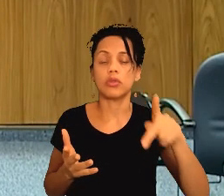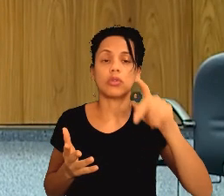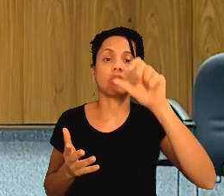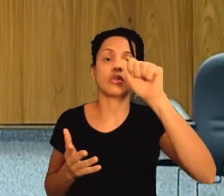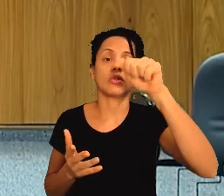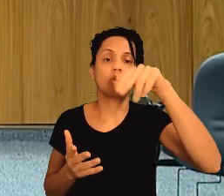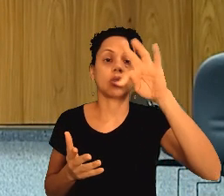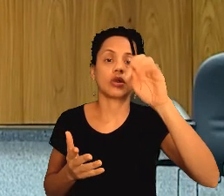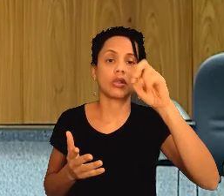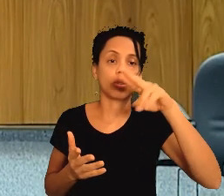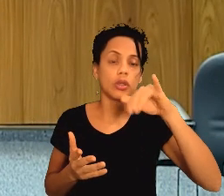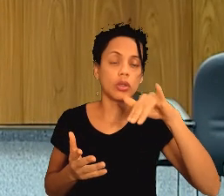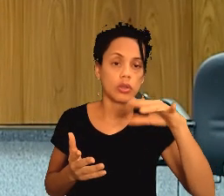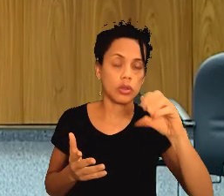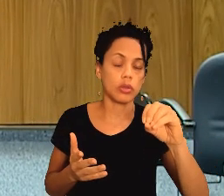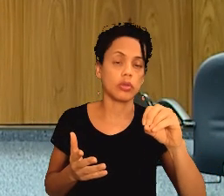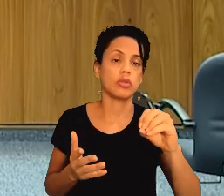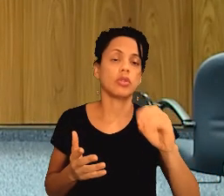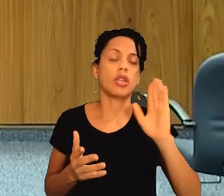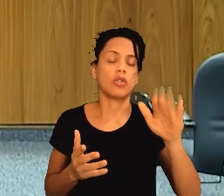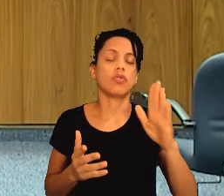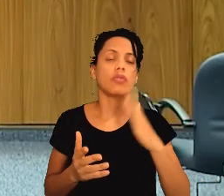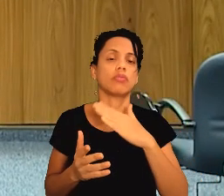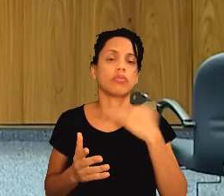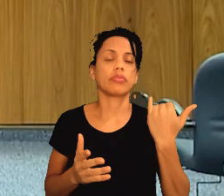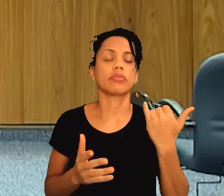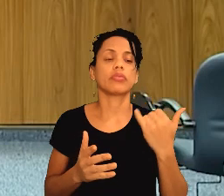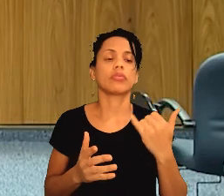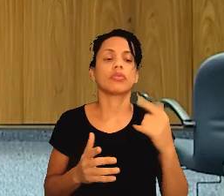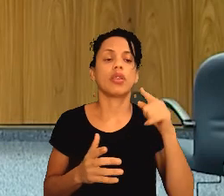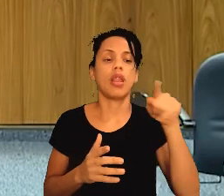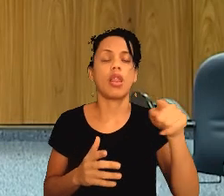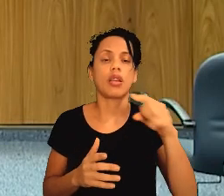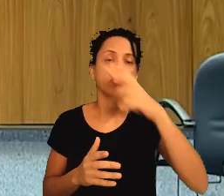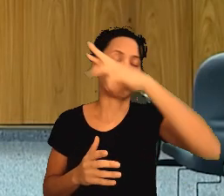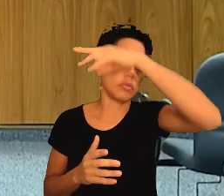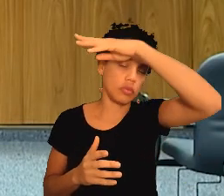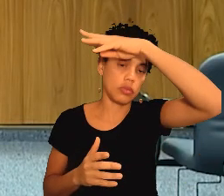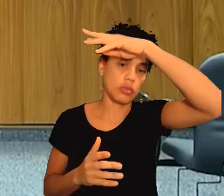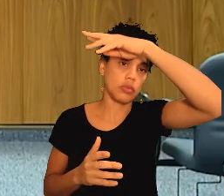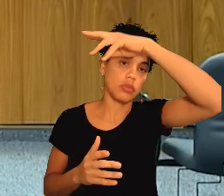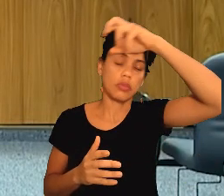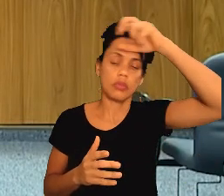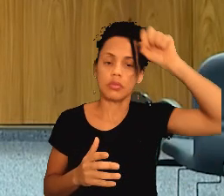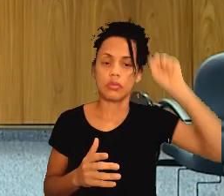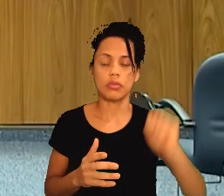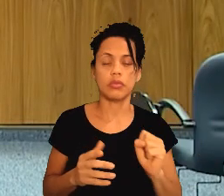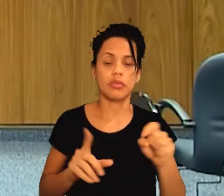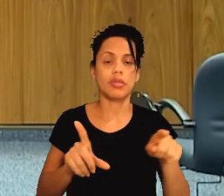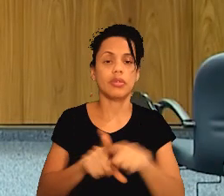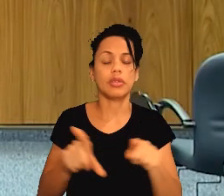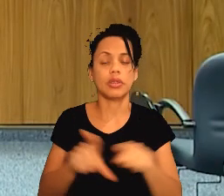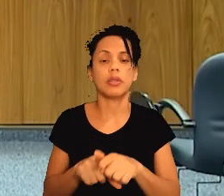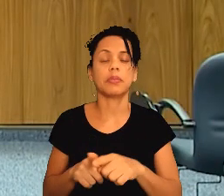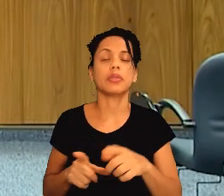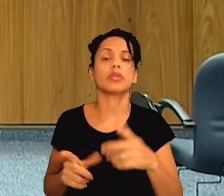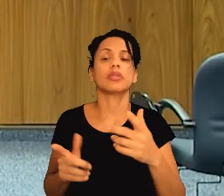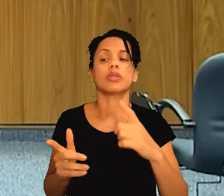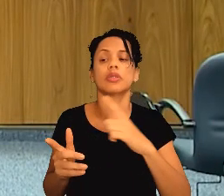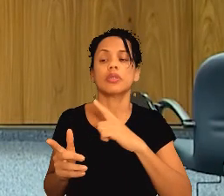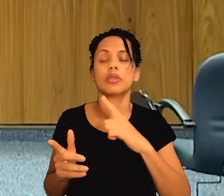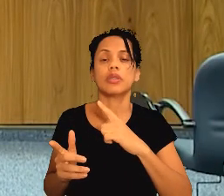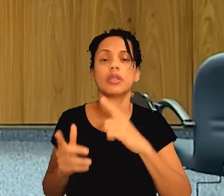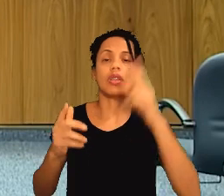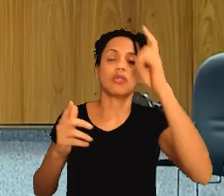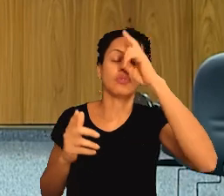professor Antônio Brandi, um dos maiores especialistas, já falecido, na situação do Mato Grosso do Sul, mas ele não é uma exclusividade das